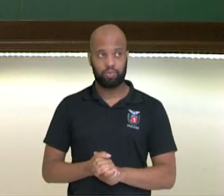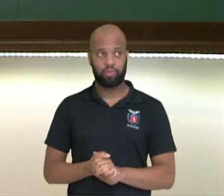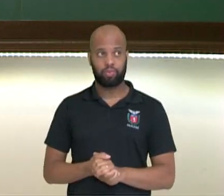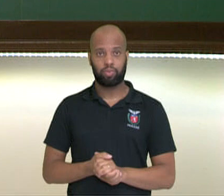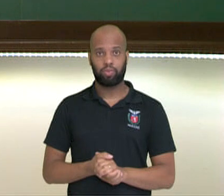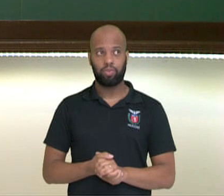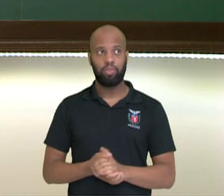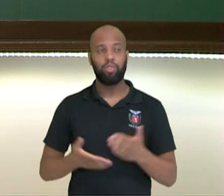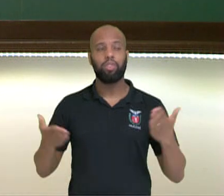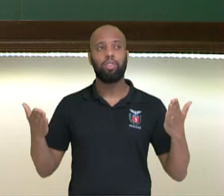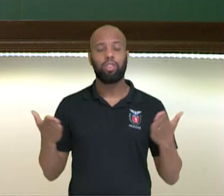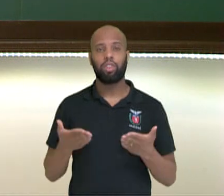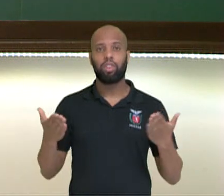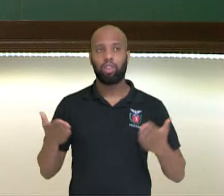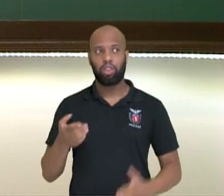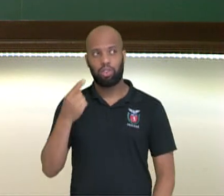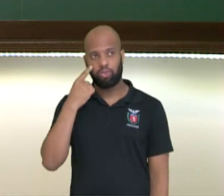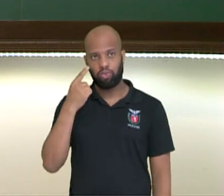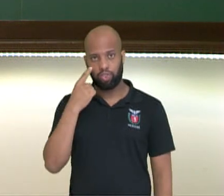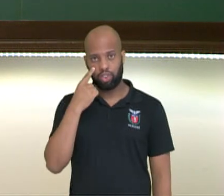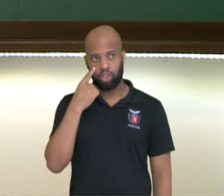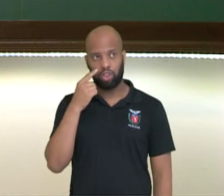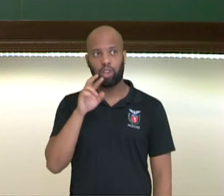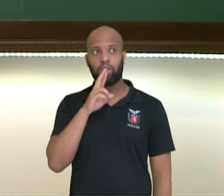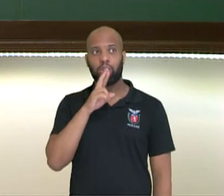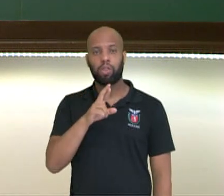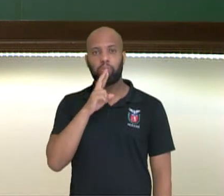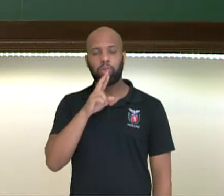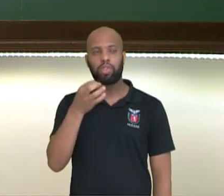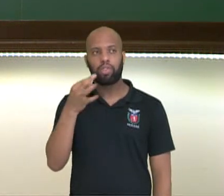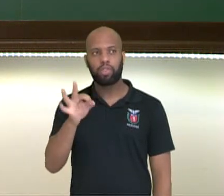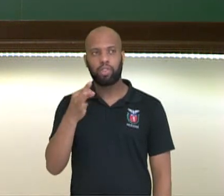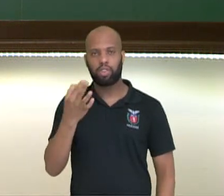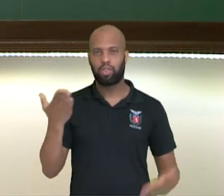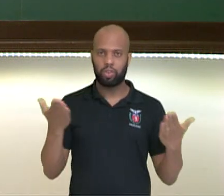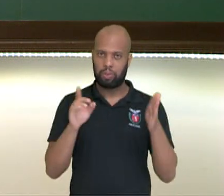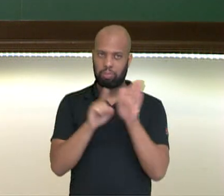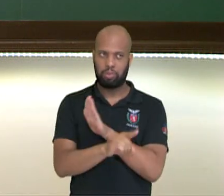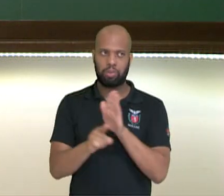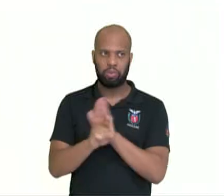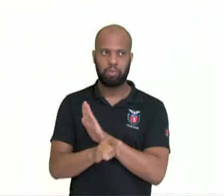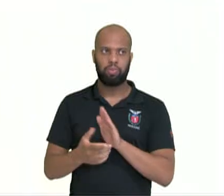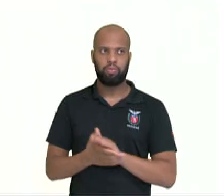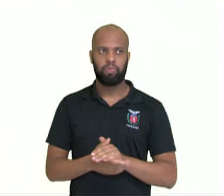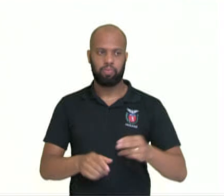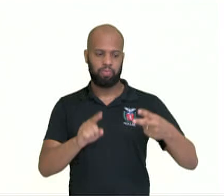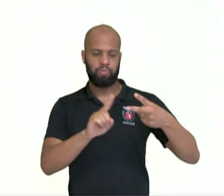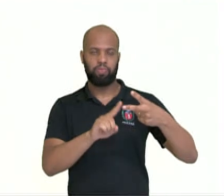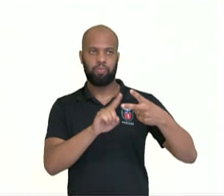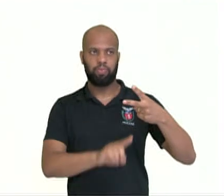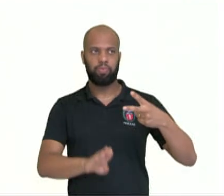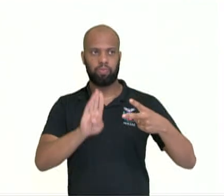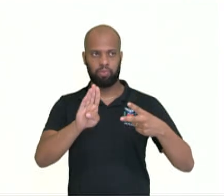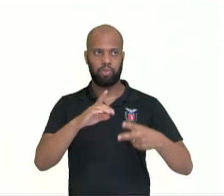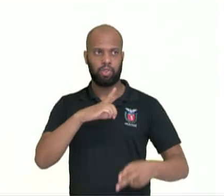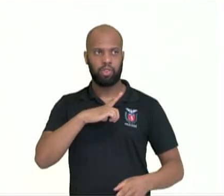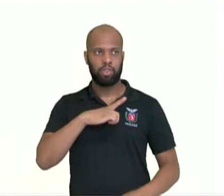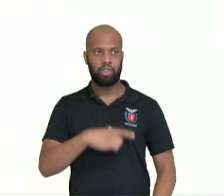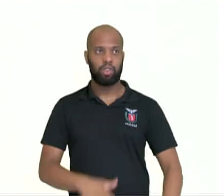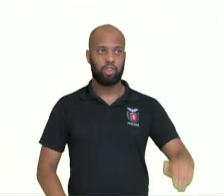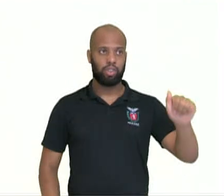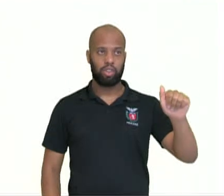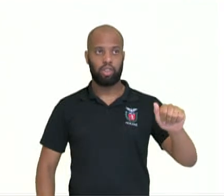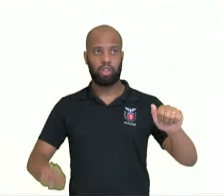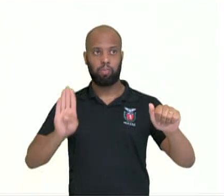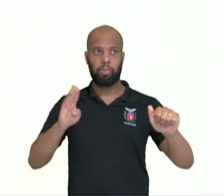só, agora vamos ver qual é a resposta da nossa questão, então, do nosso quiz. É a repulsão entre A e B. O que não